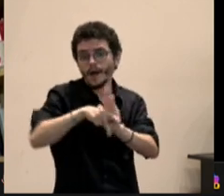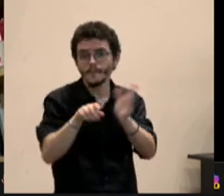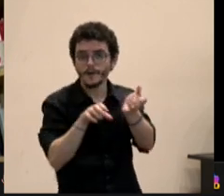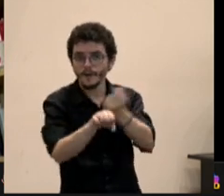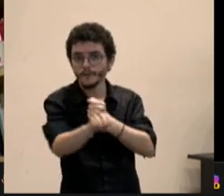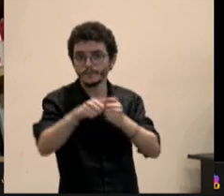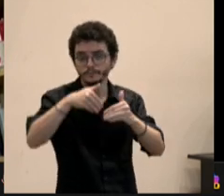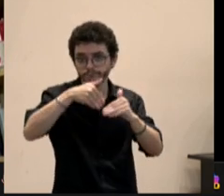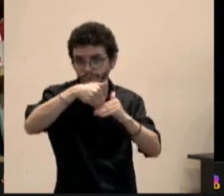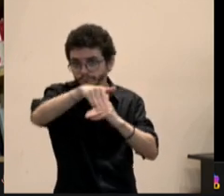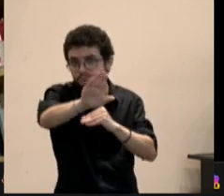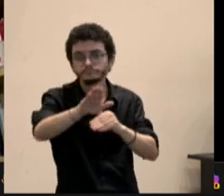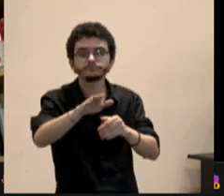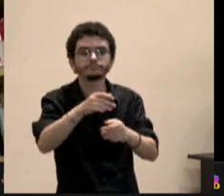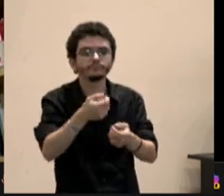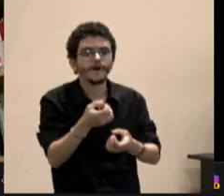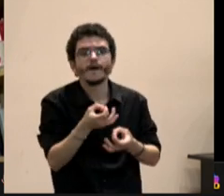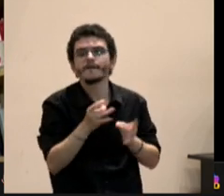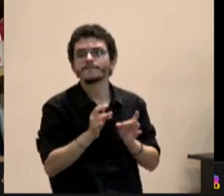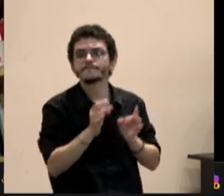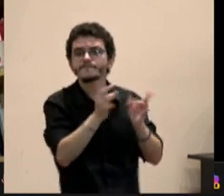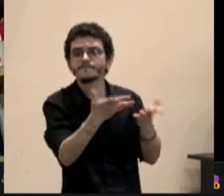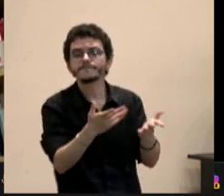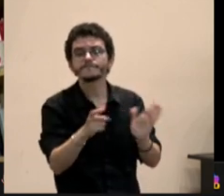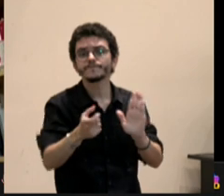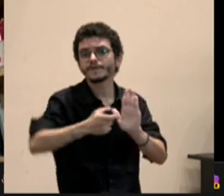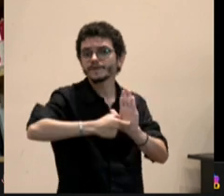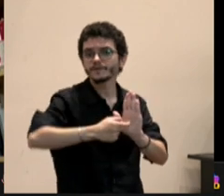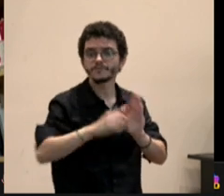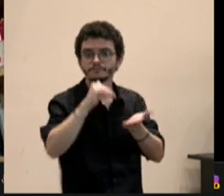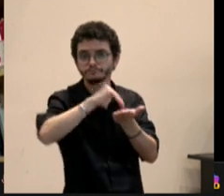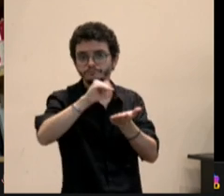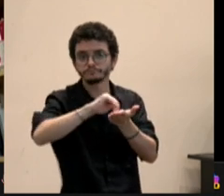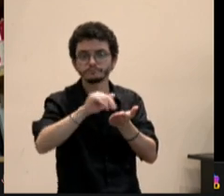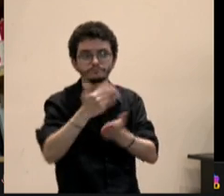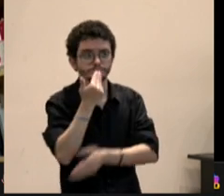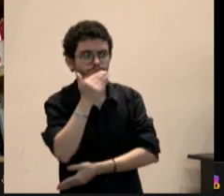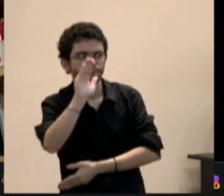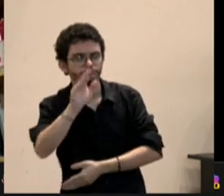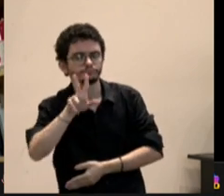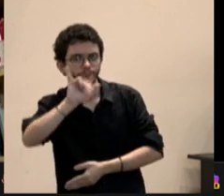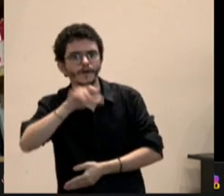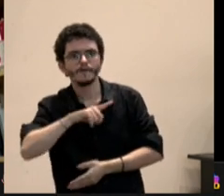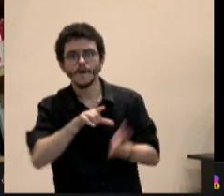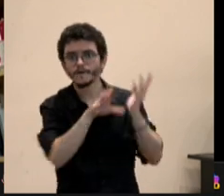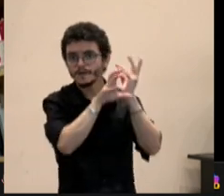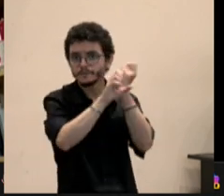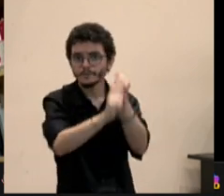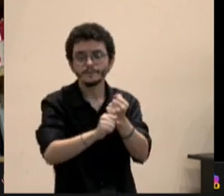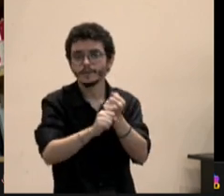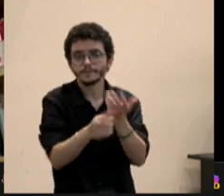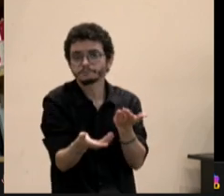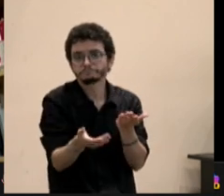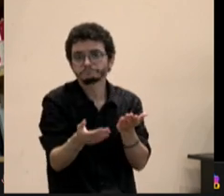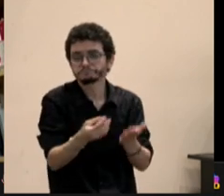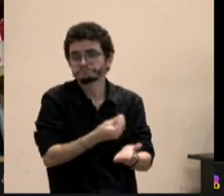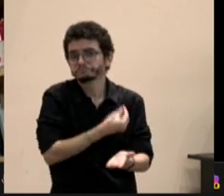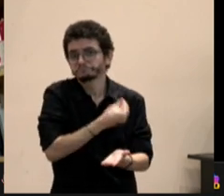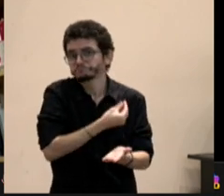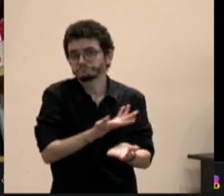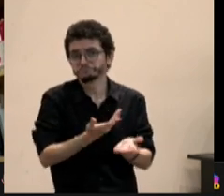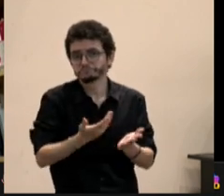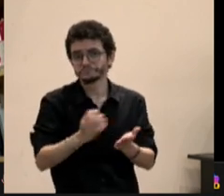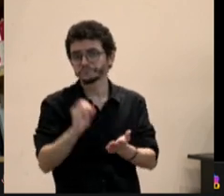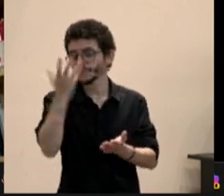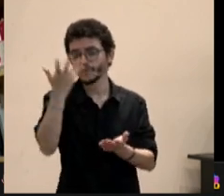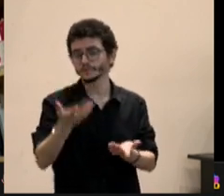que vendem programas para secretarias prometendo resultados que não se materializam, porque